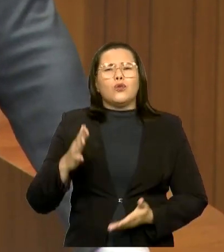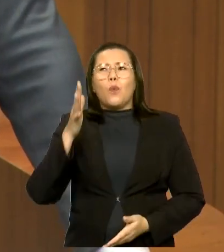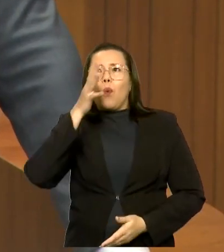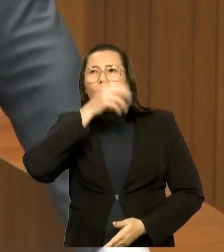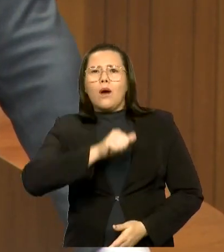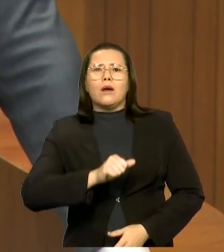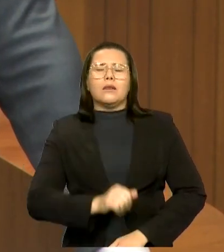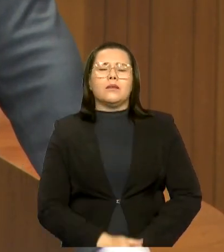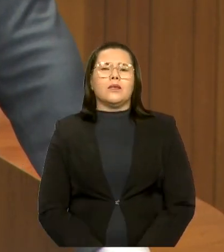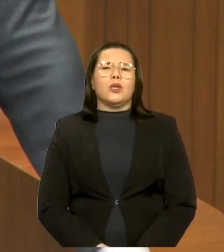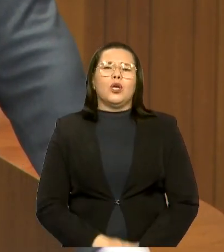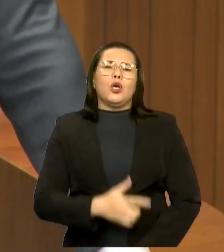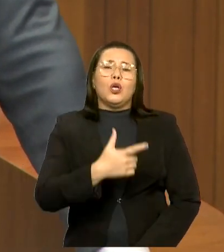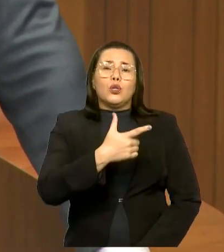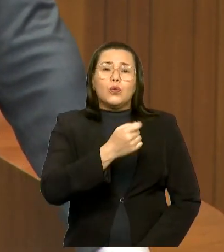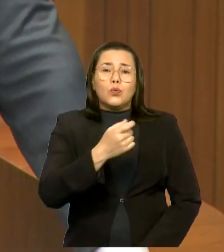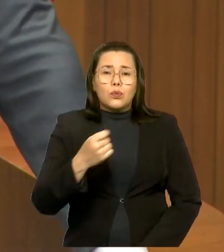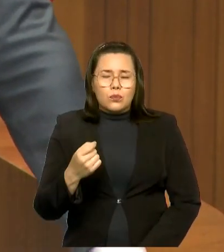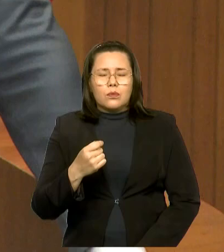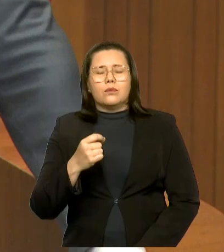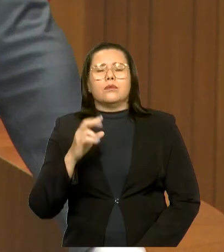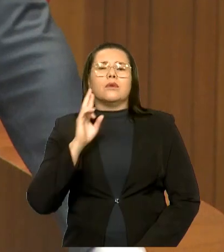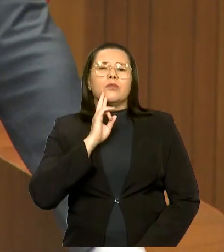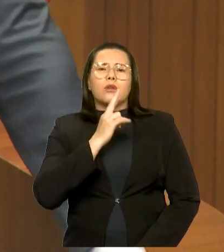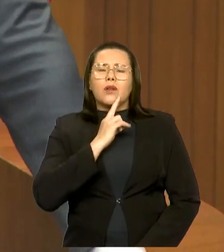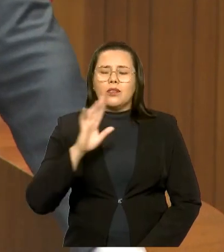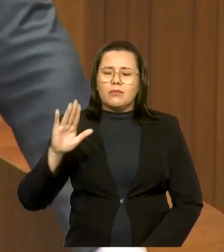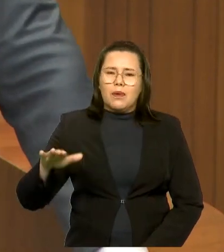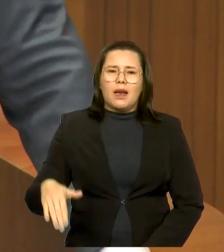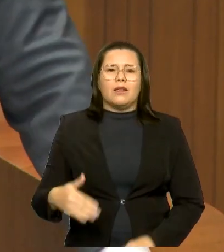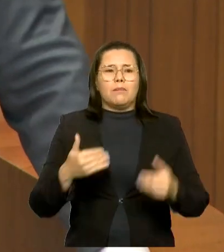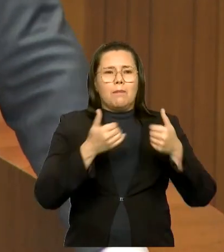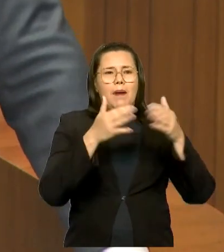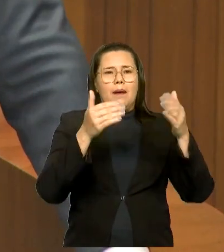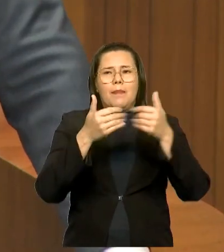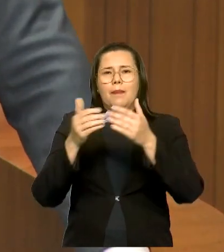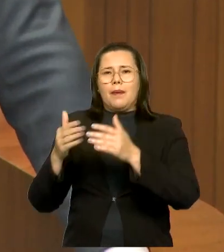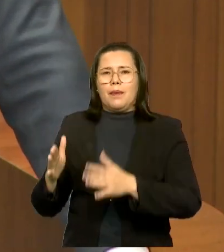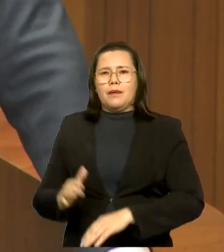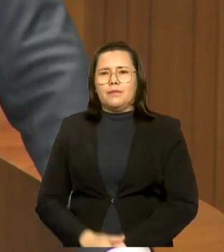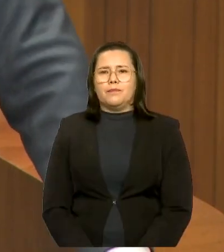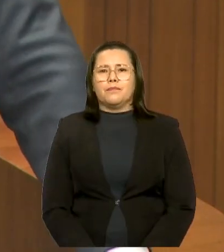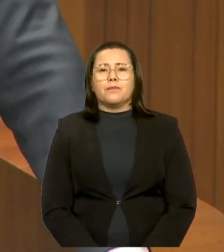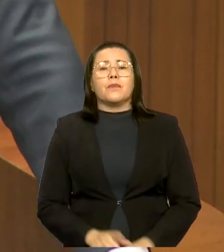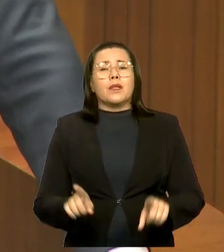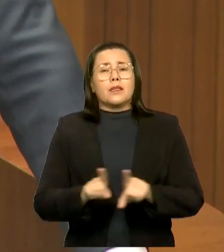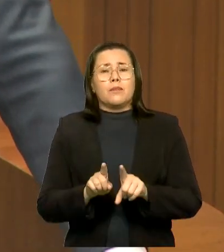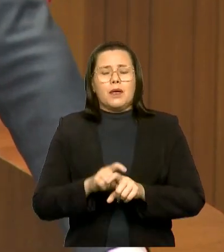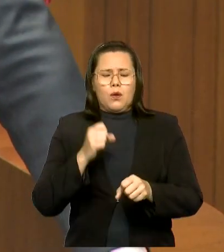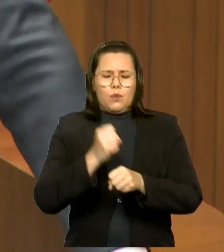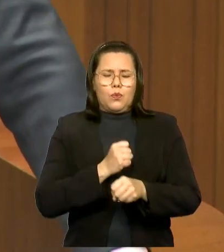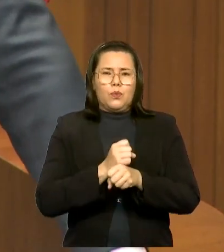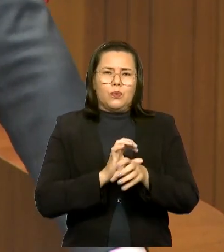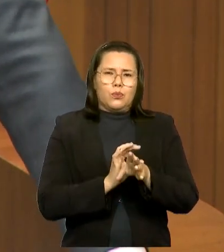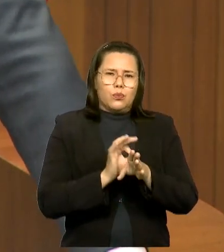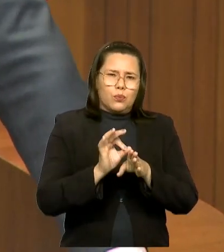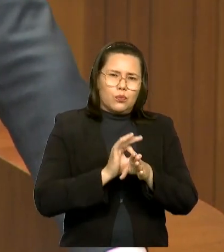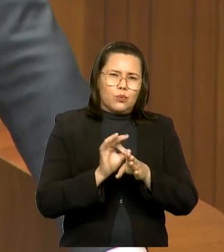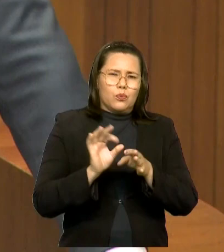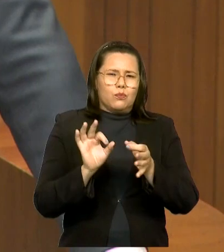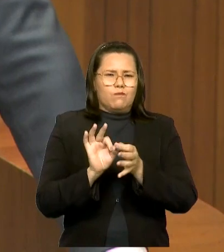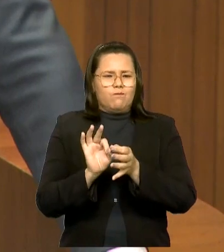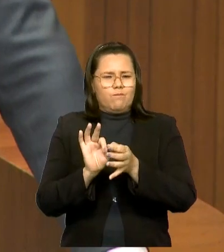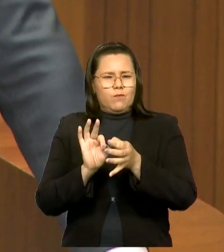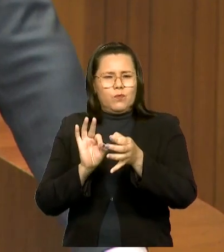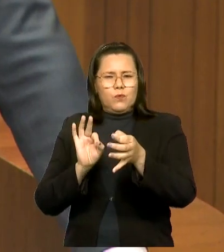que garantem segurança para a população. Quilômetros e quilômetros, dezenas, centenas, talvez milhares de